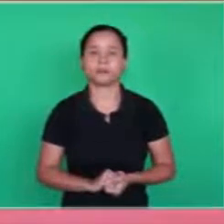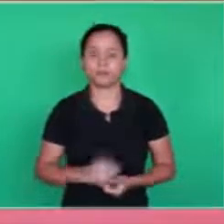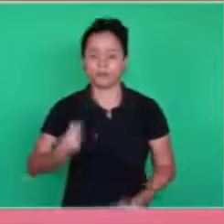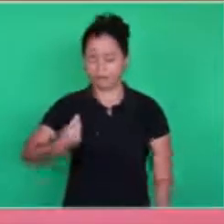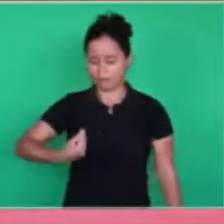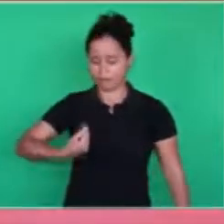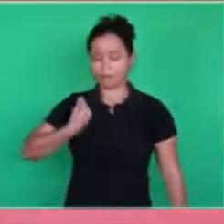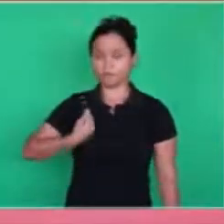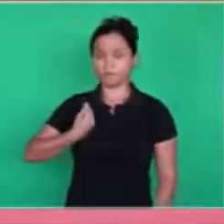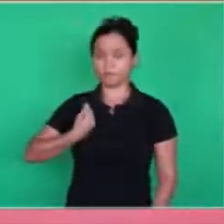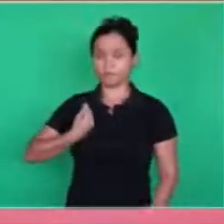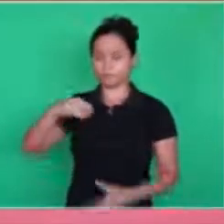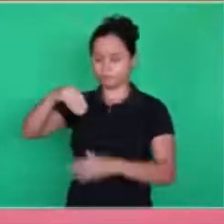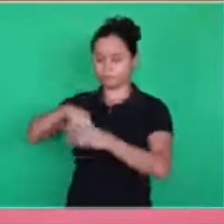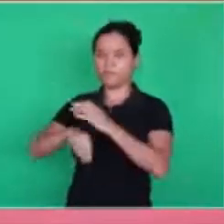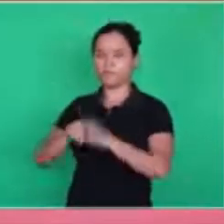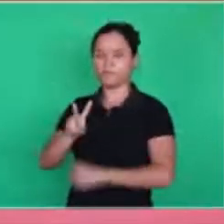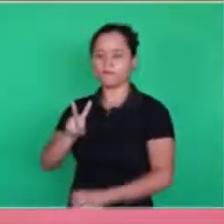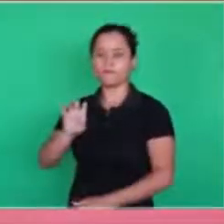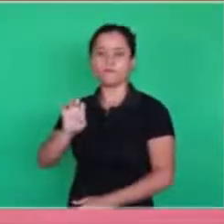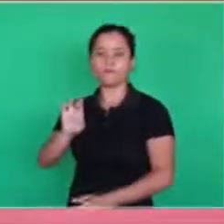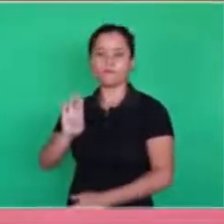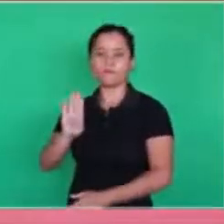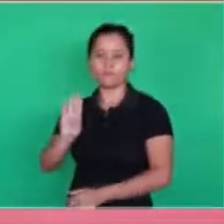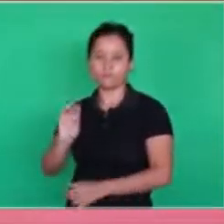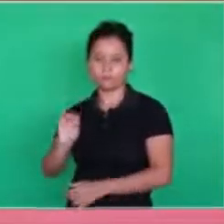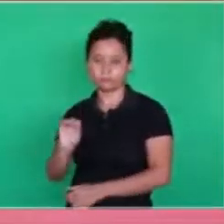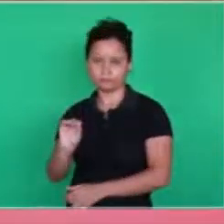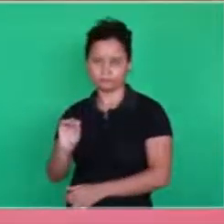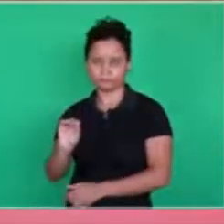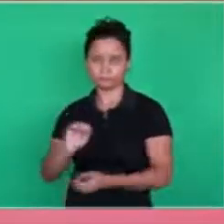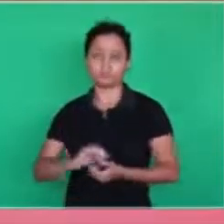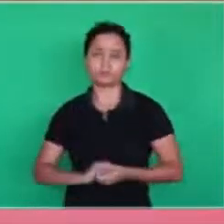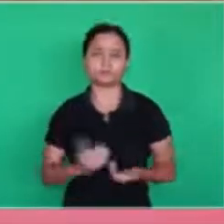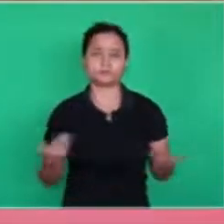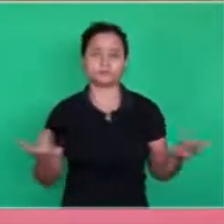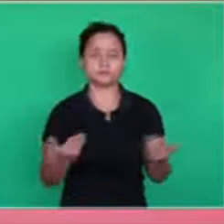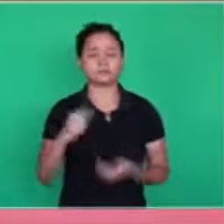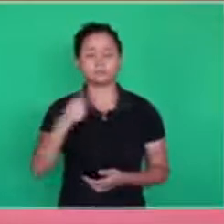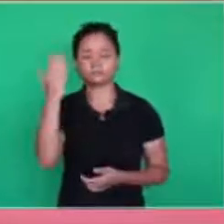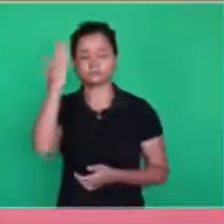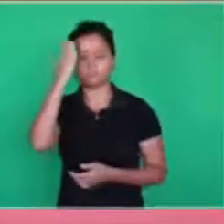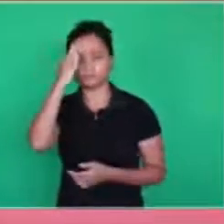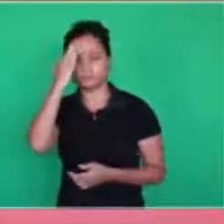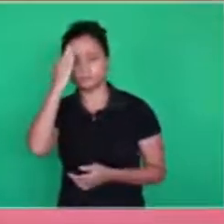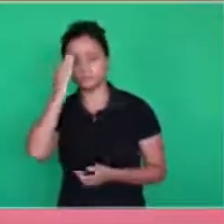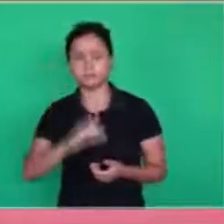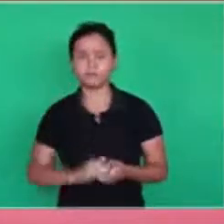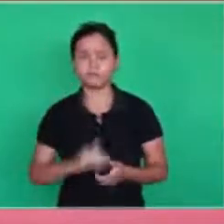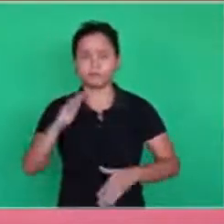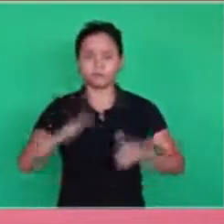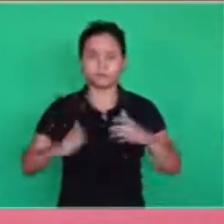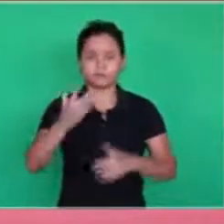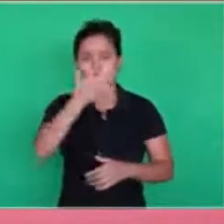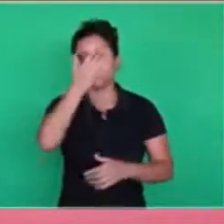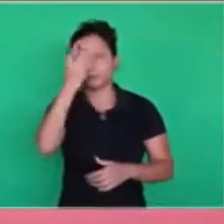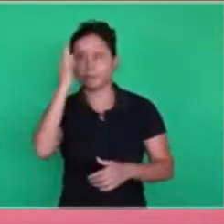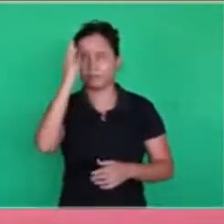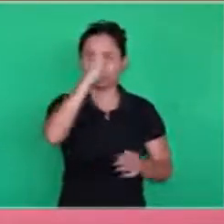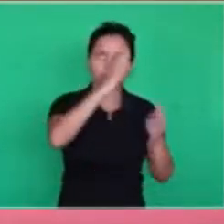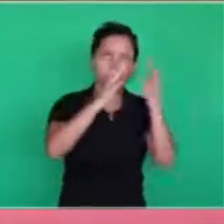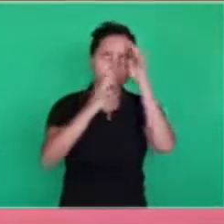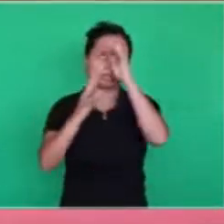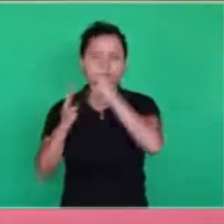Nós vamos entender aquilo que tem passado desapercebido na história da